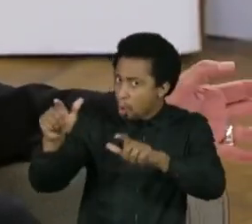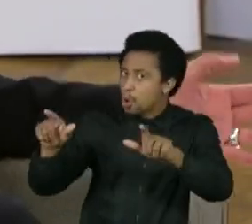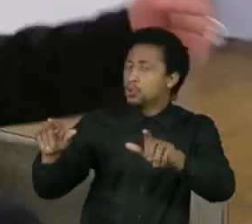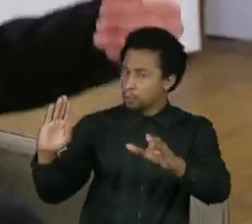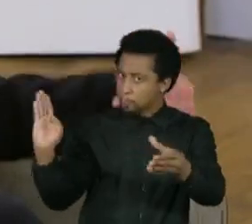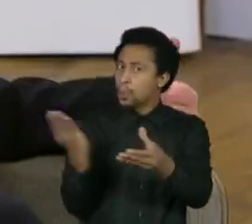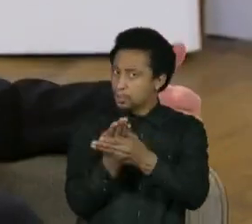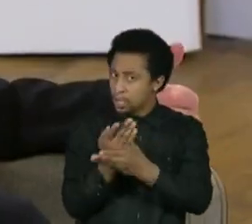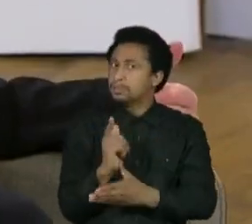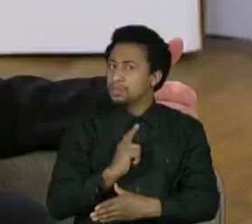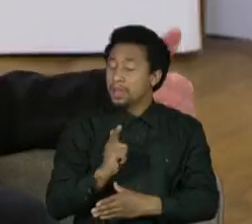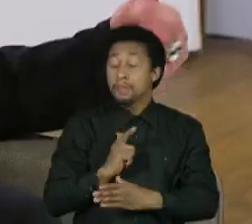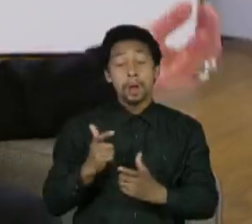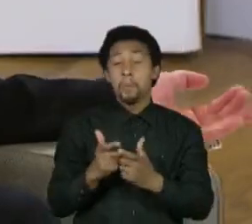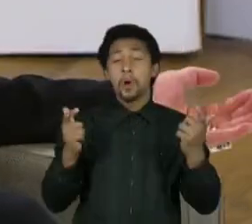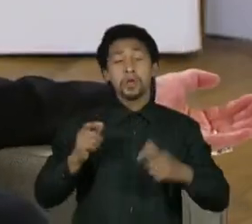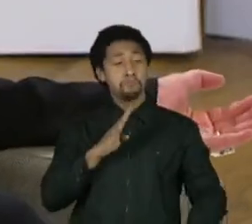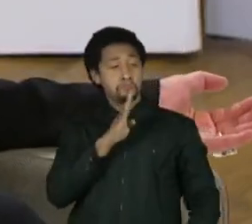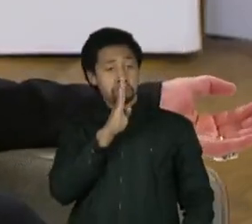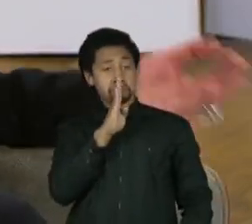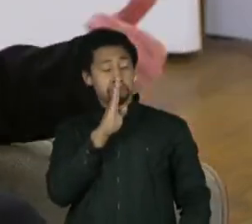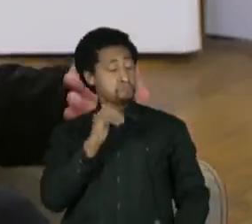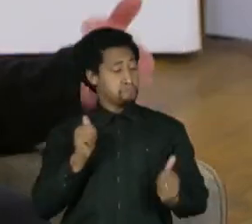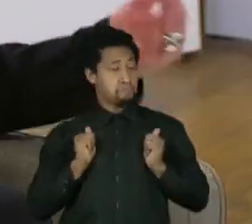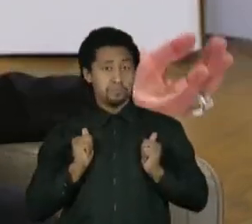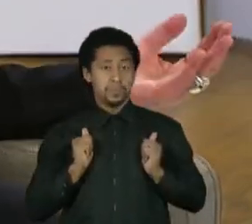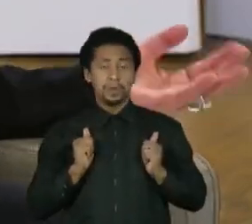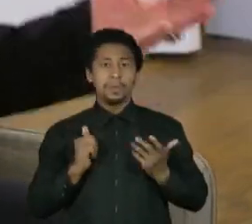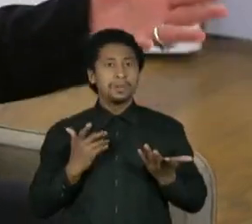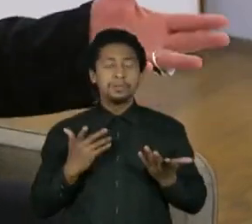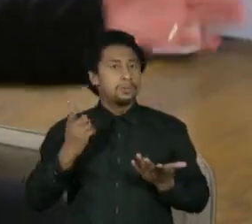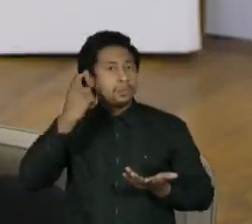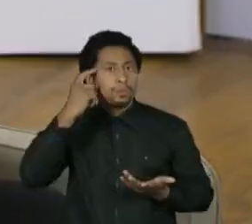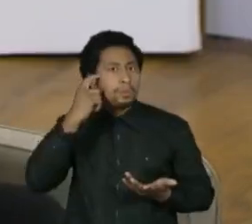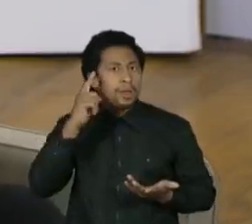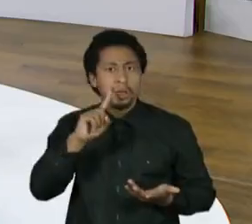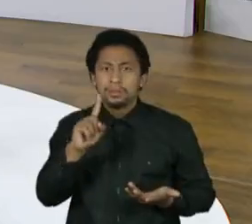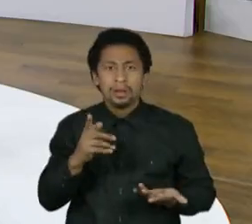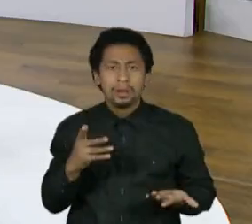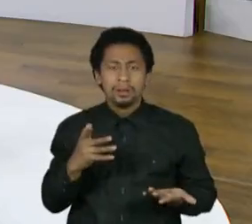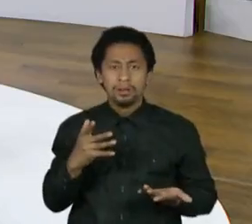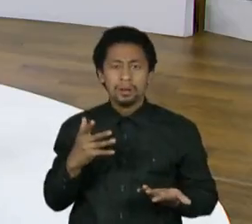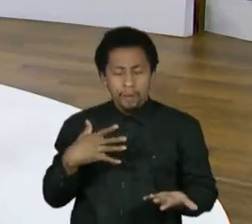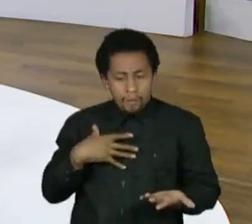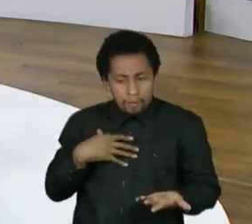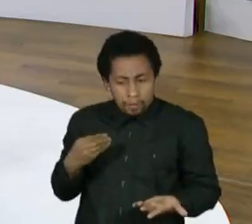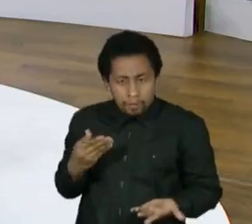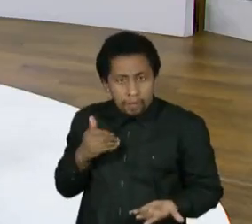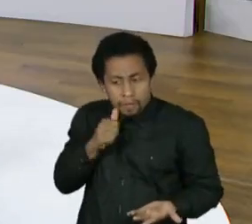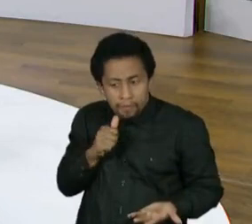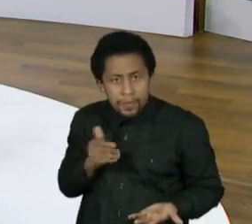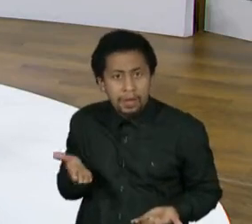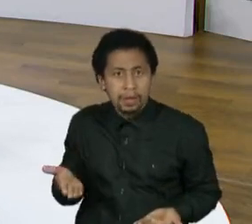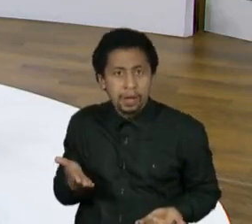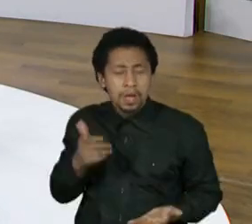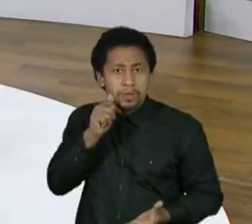ninguém pensa numa filha ou na mulher deles. E eu fico pensando, quando tem uma festa, aquele cara que está condenado por estupro, ele vem